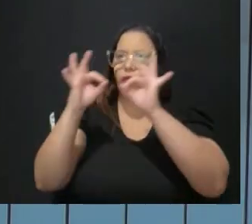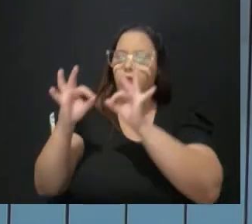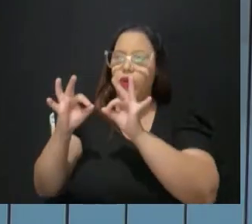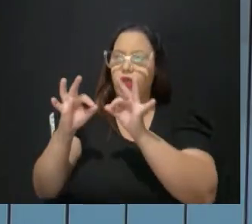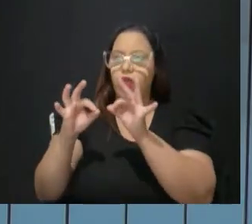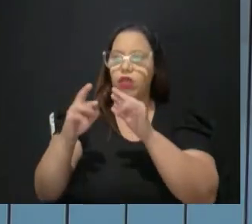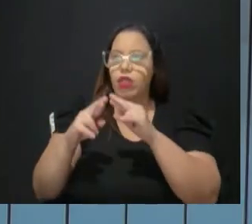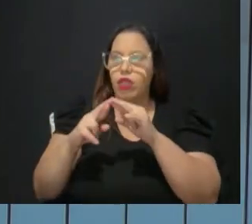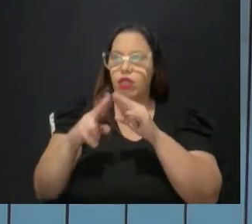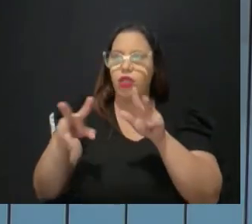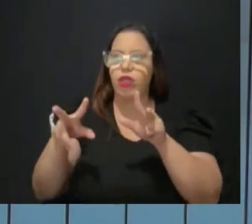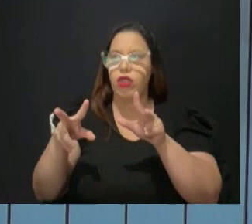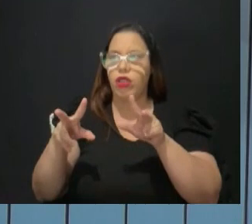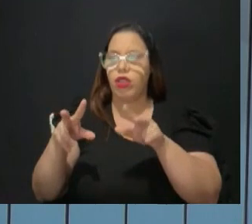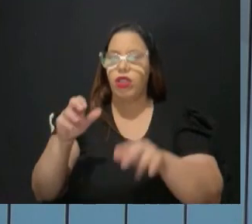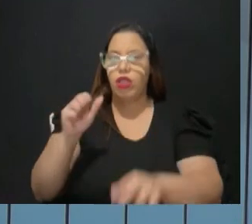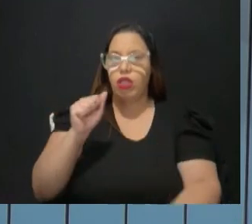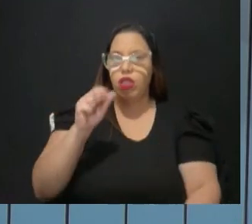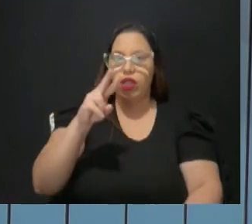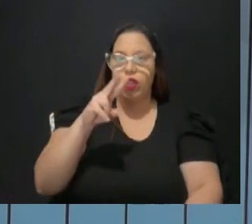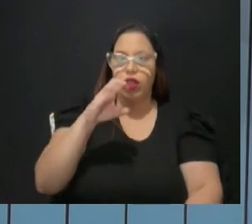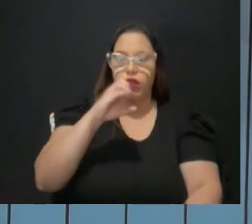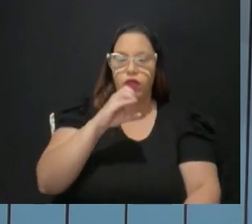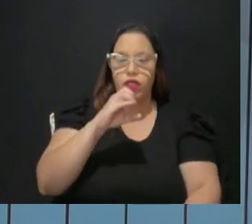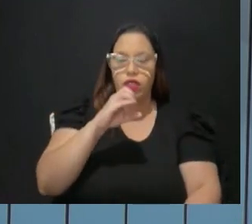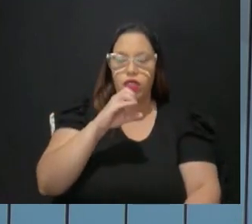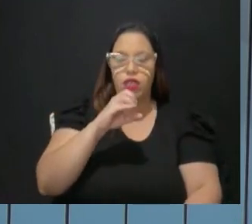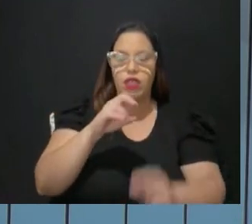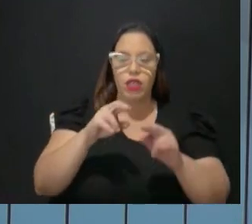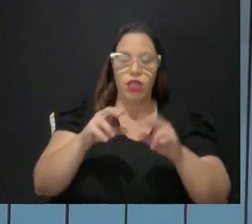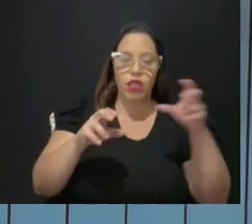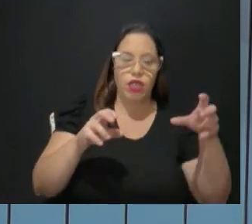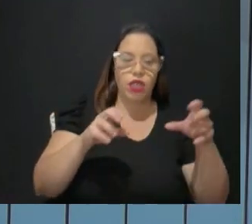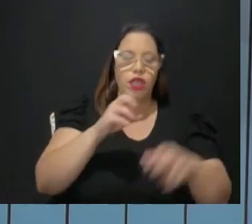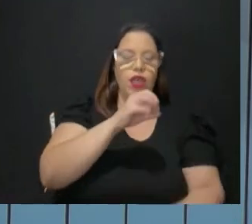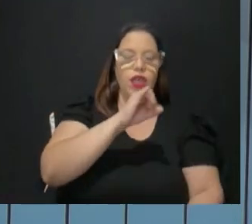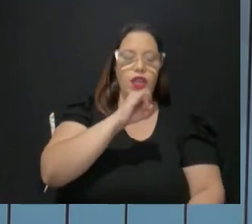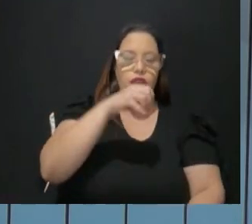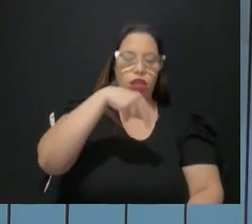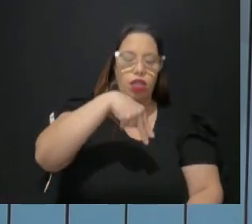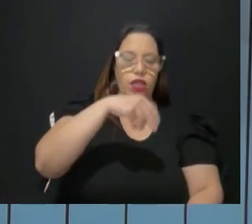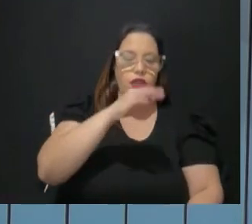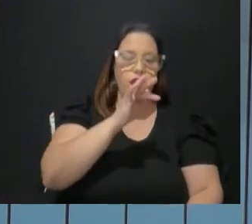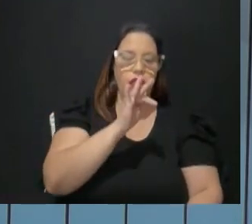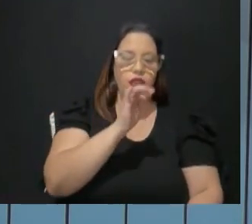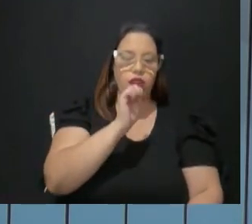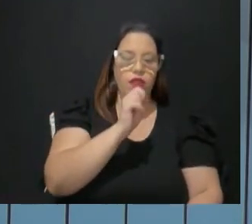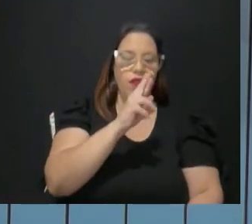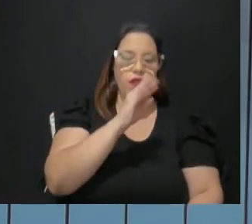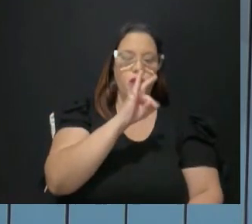acompanhando, a diferença entre AVC e infarto, né, do miocárdio.